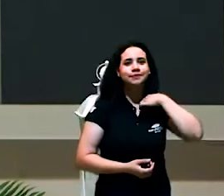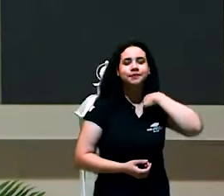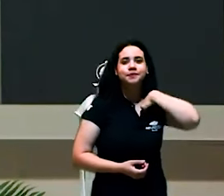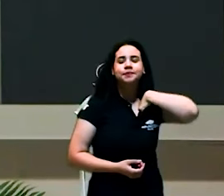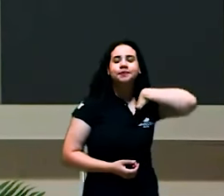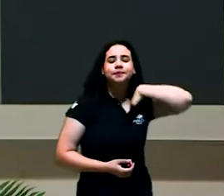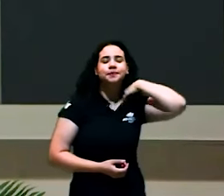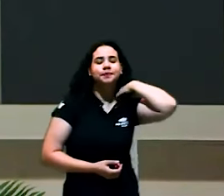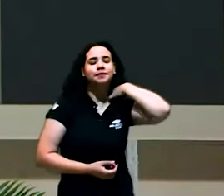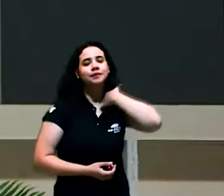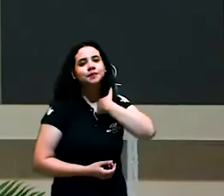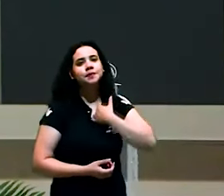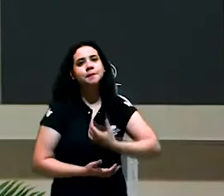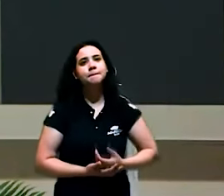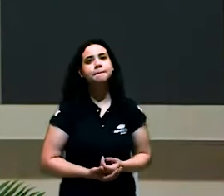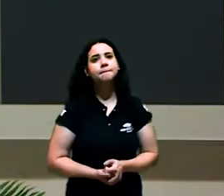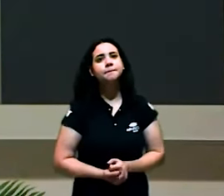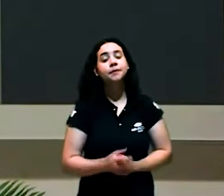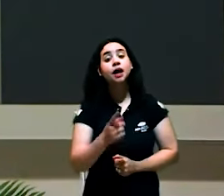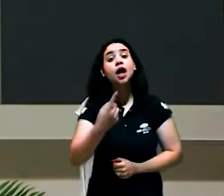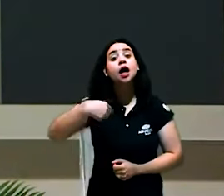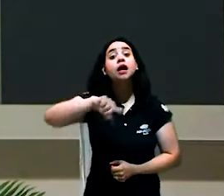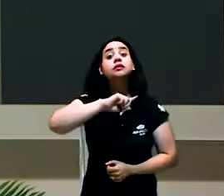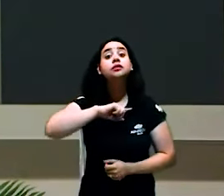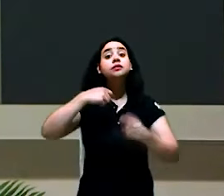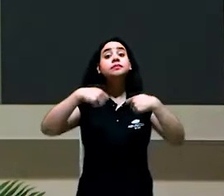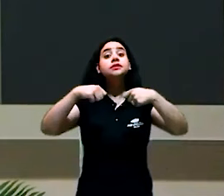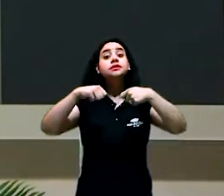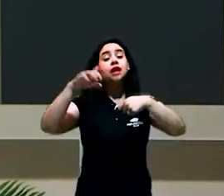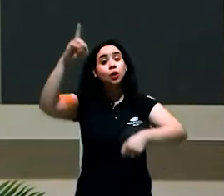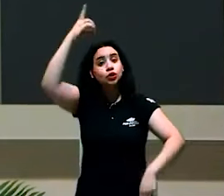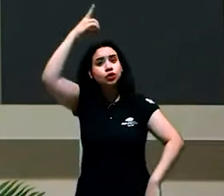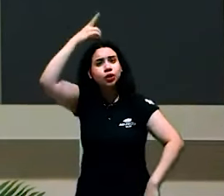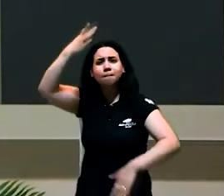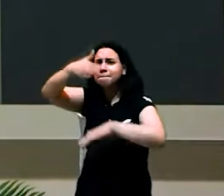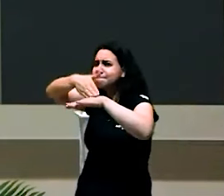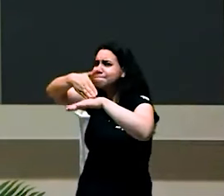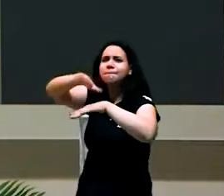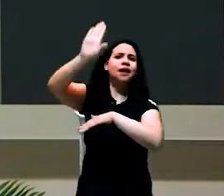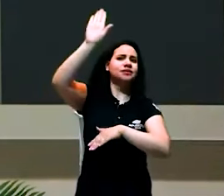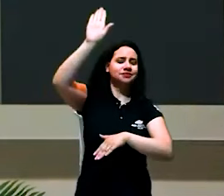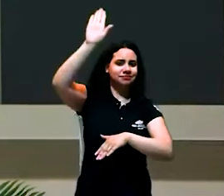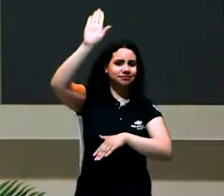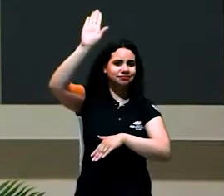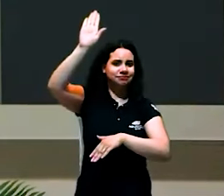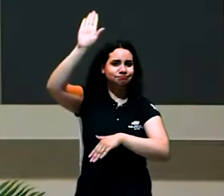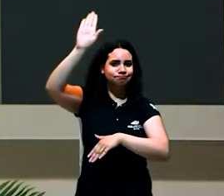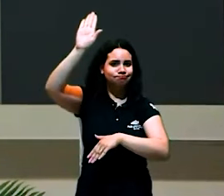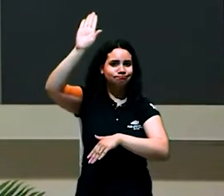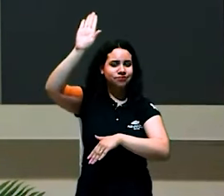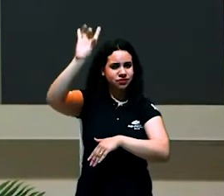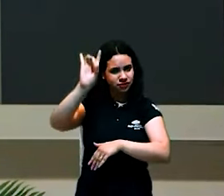mais que os dons, mais que as manifestações, mais que os milagros,